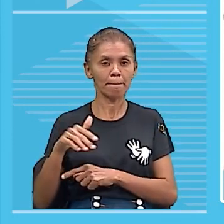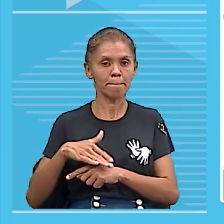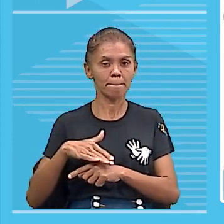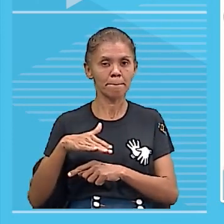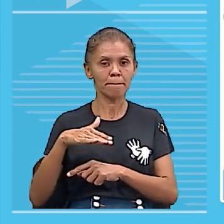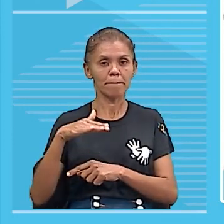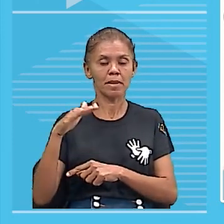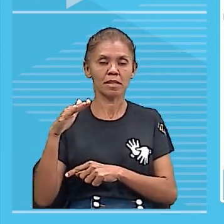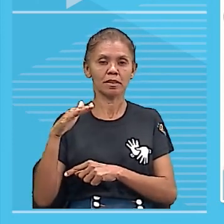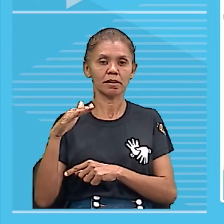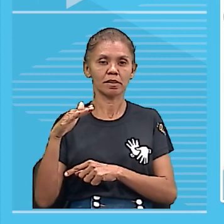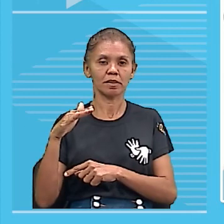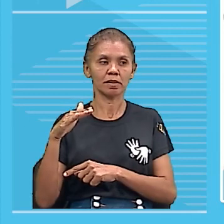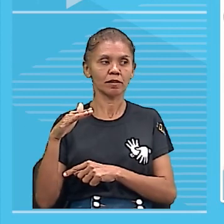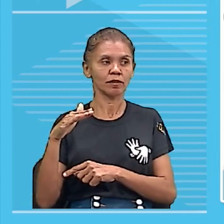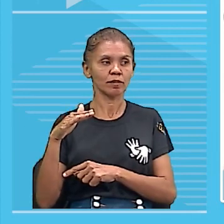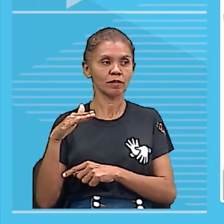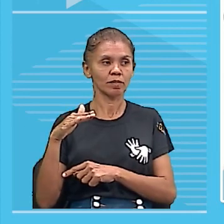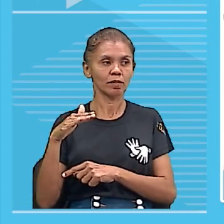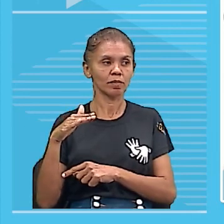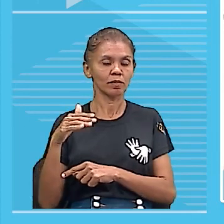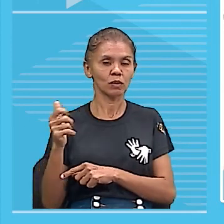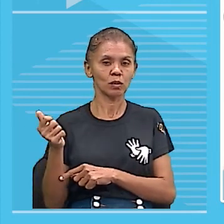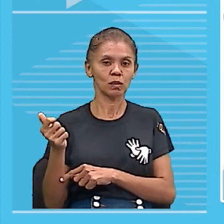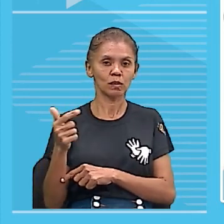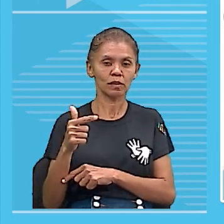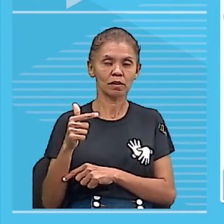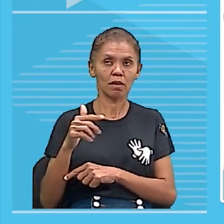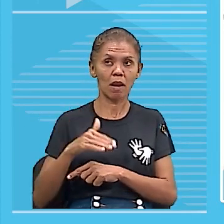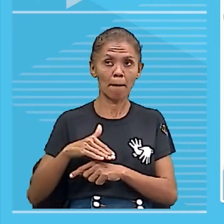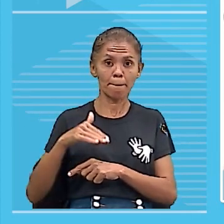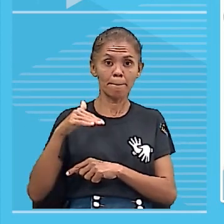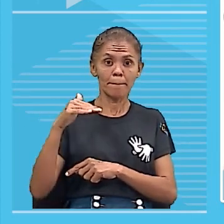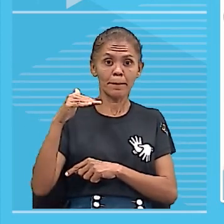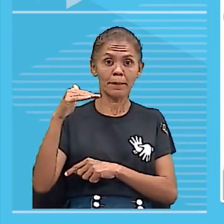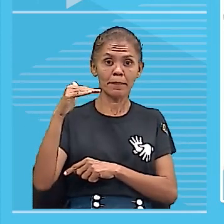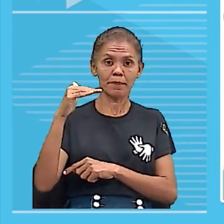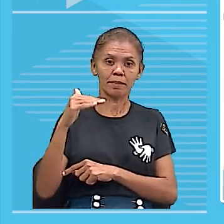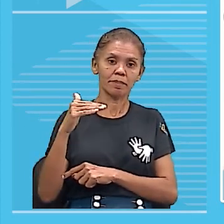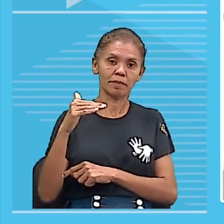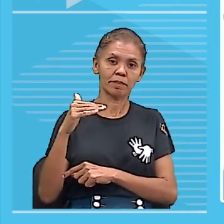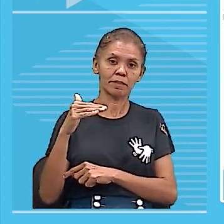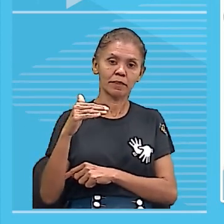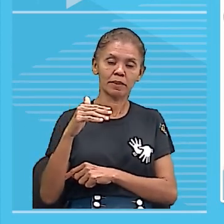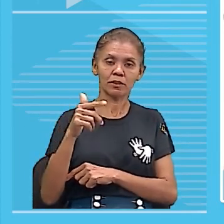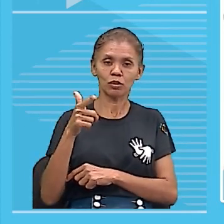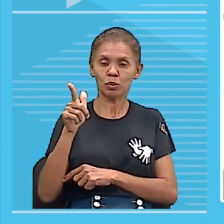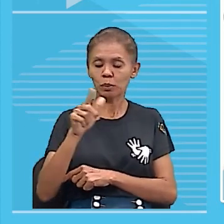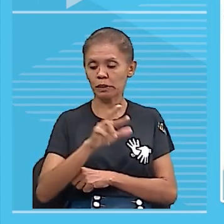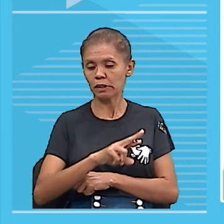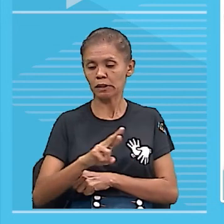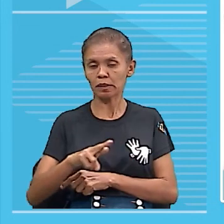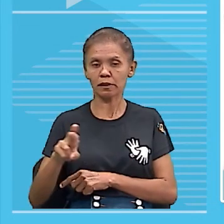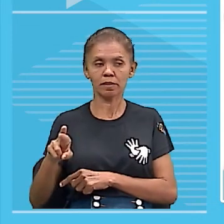maior que a maior das resistências